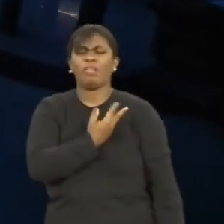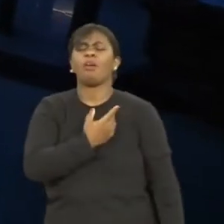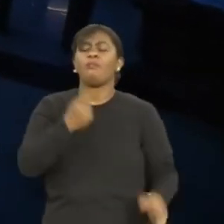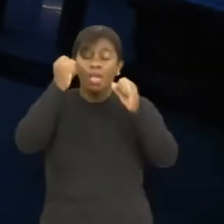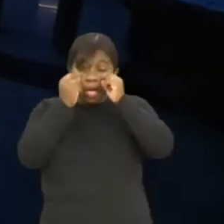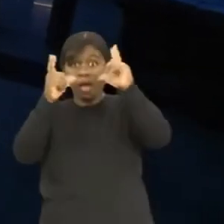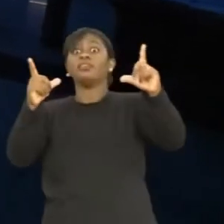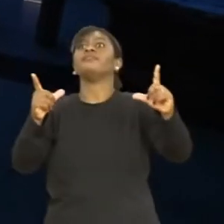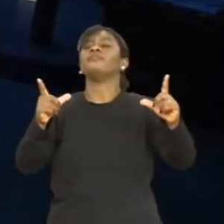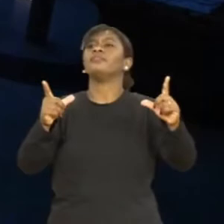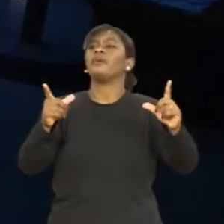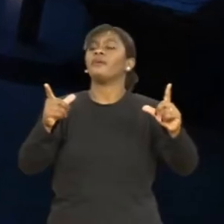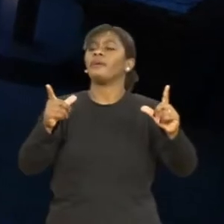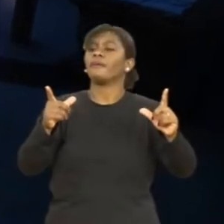despertar